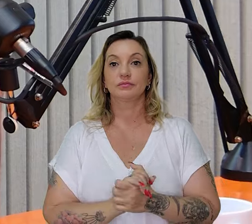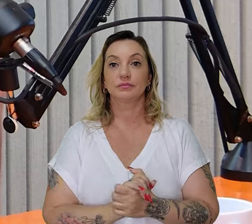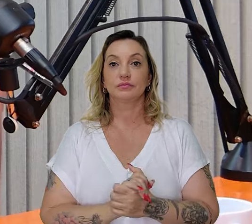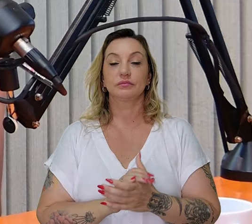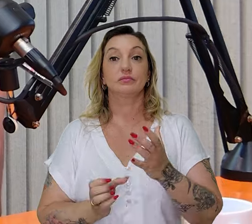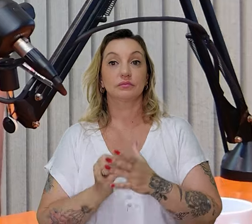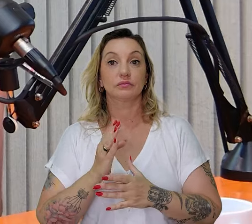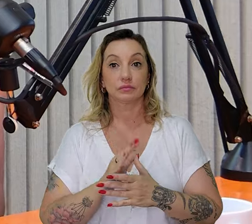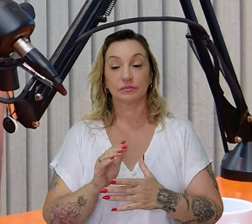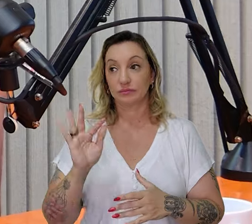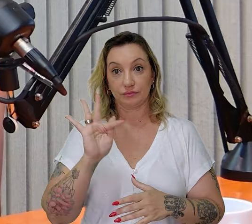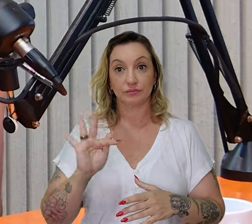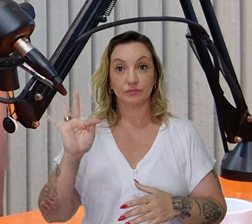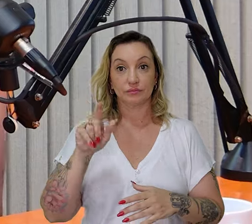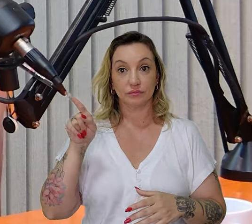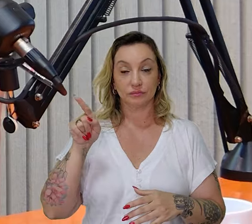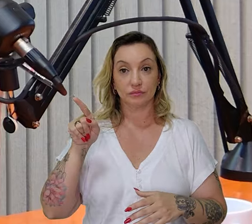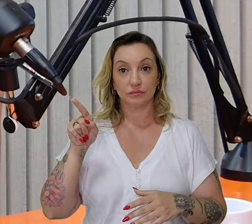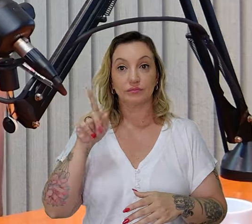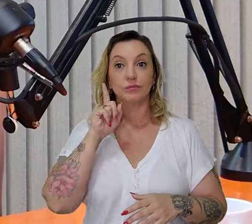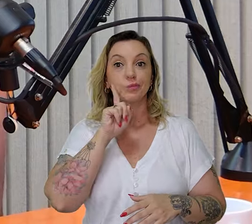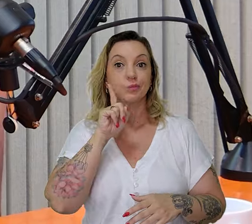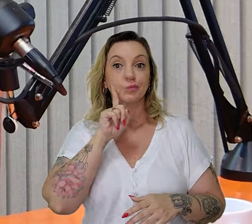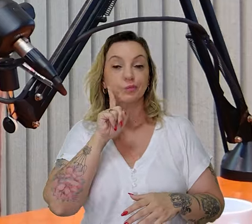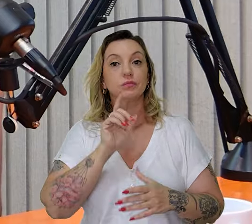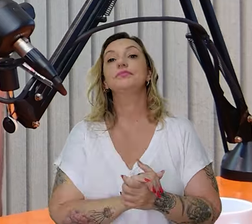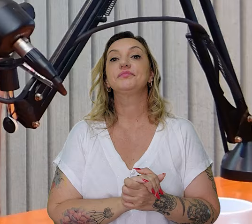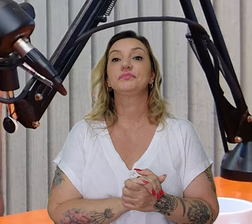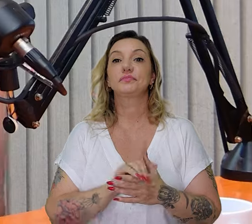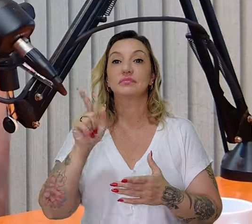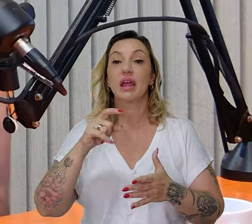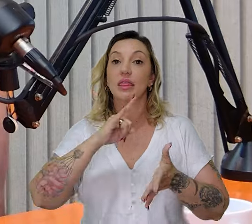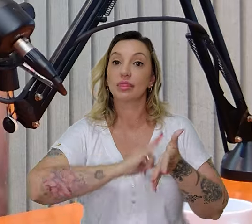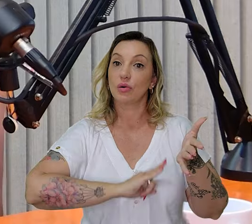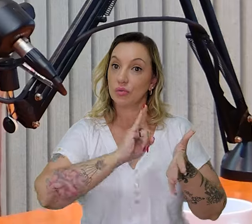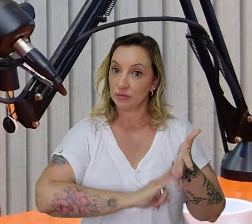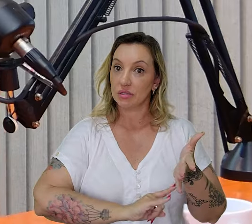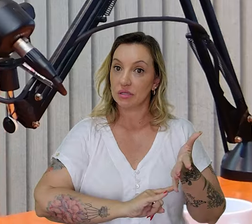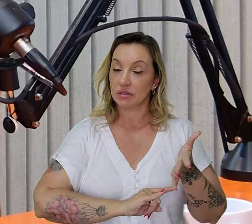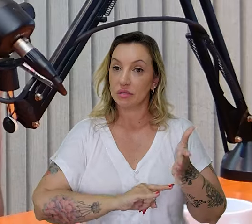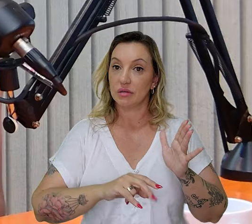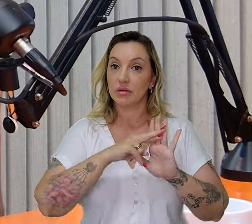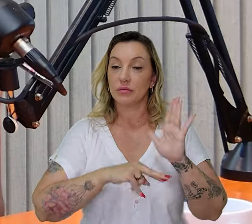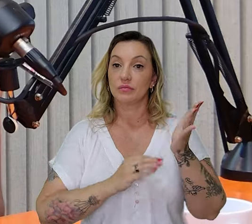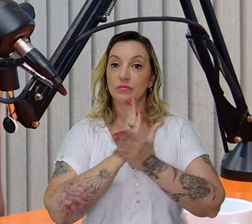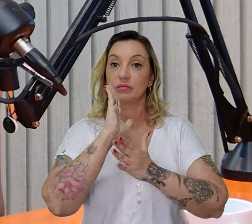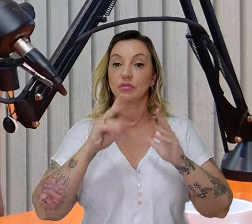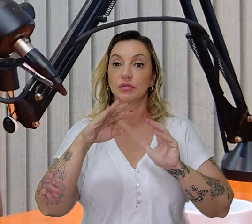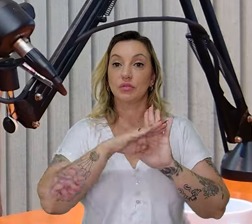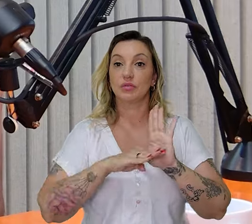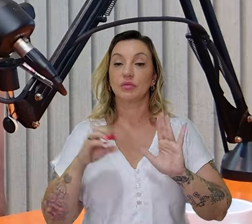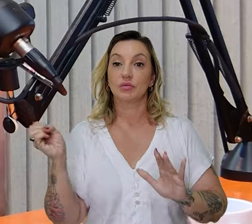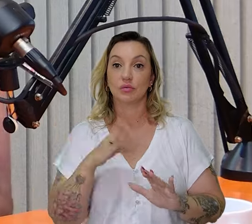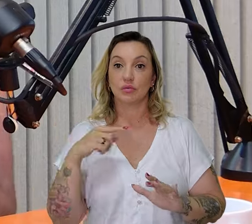gente tem uma accreditation que é o a documentação que eh regula todos os programas nossos que ele